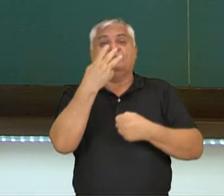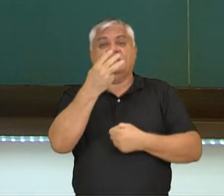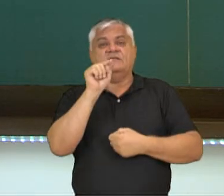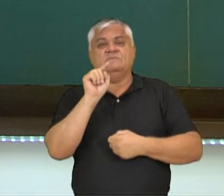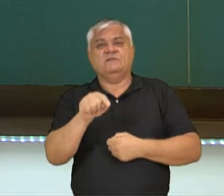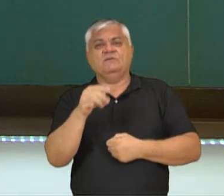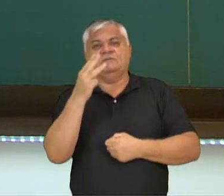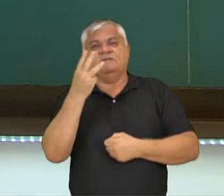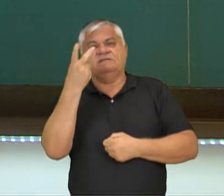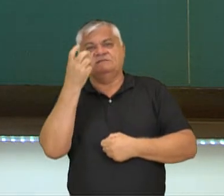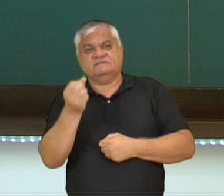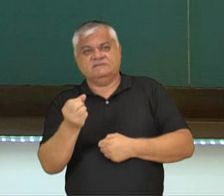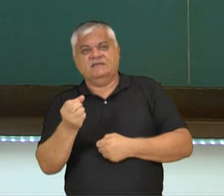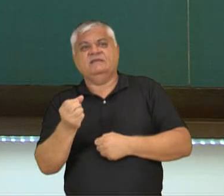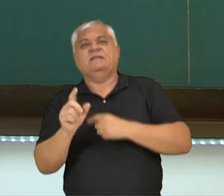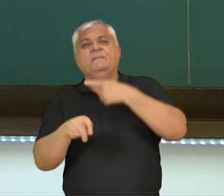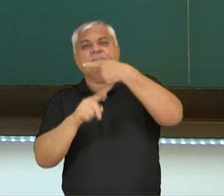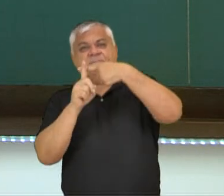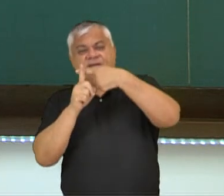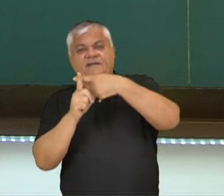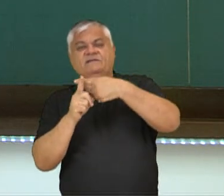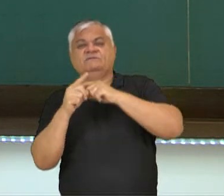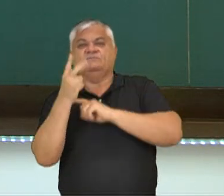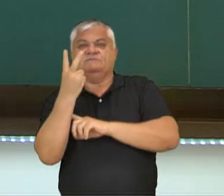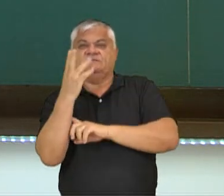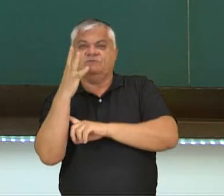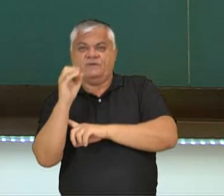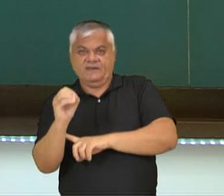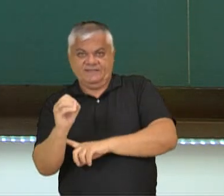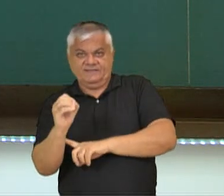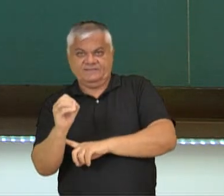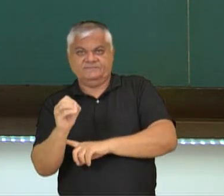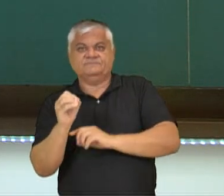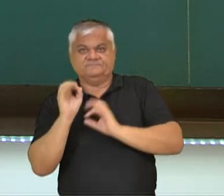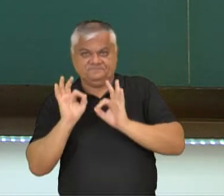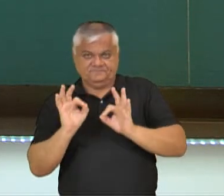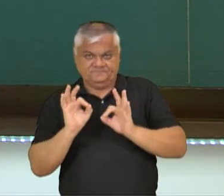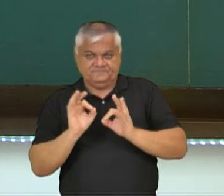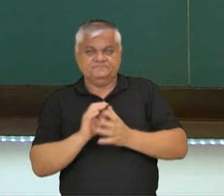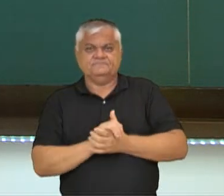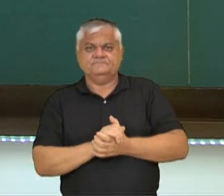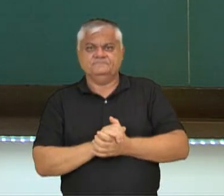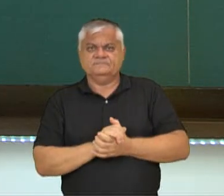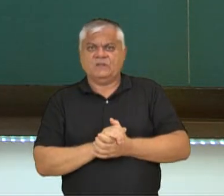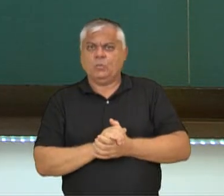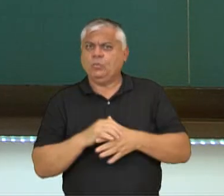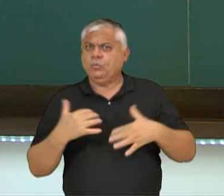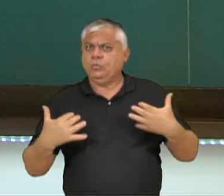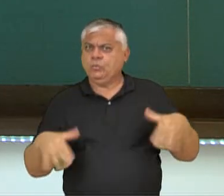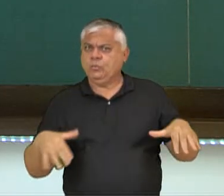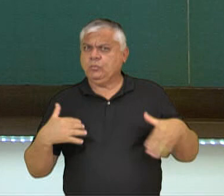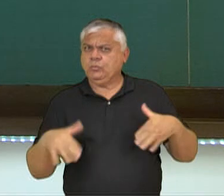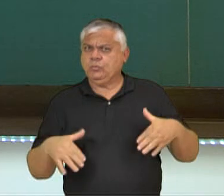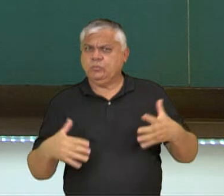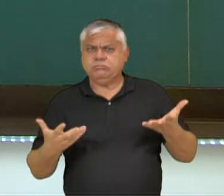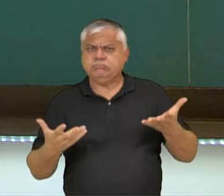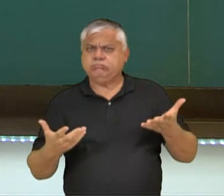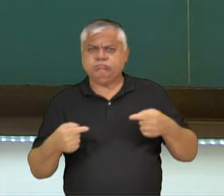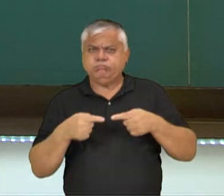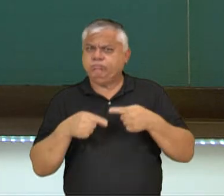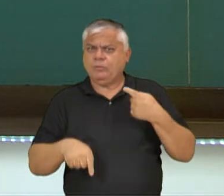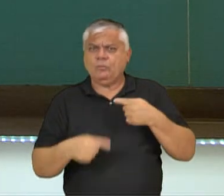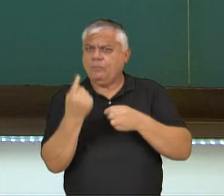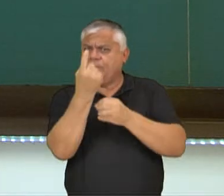de 360 mais o ângulo de 240 graus. Opa, esse ângulo não está no